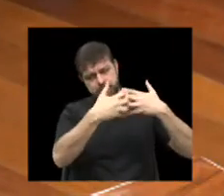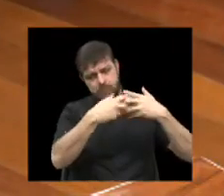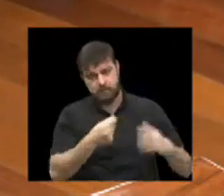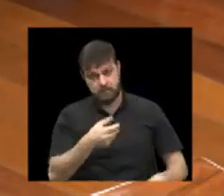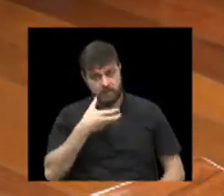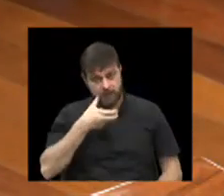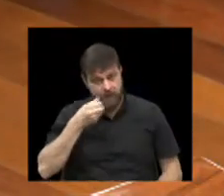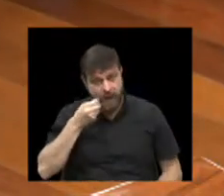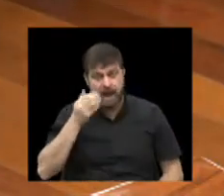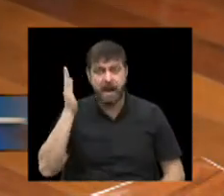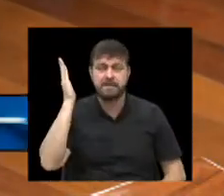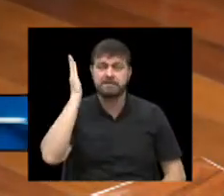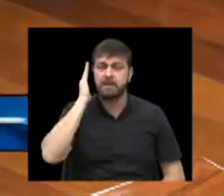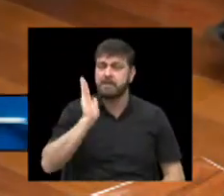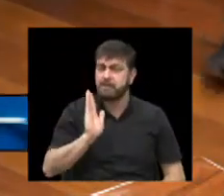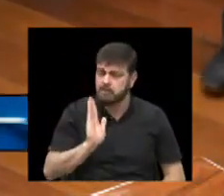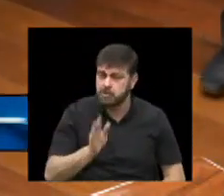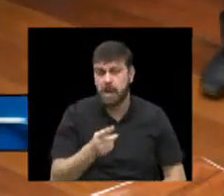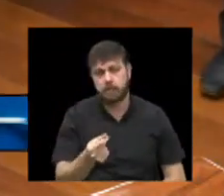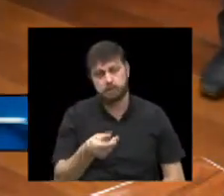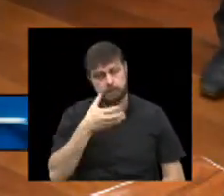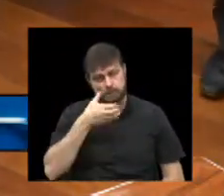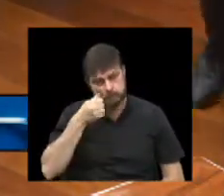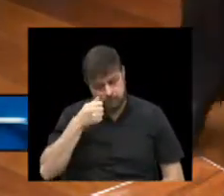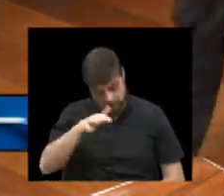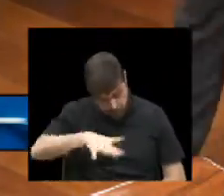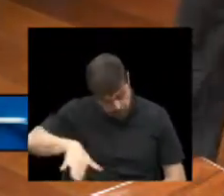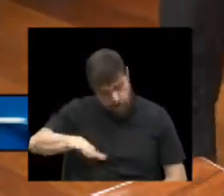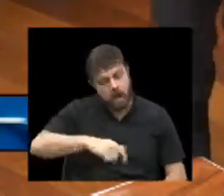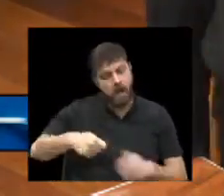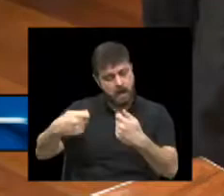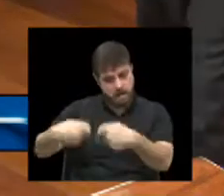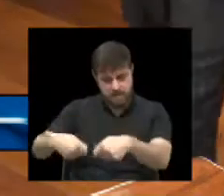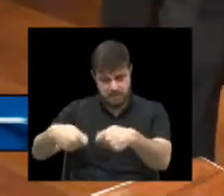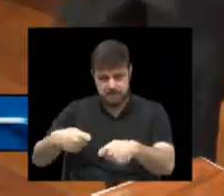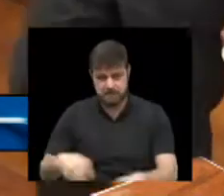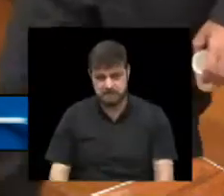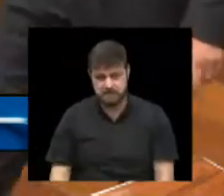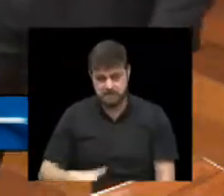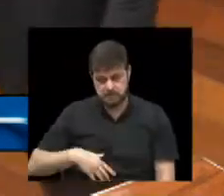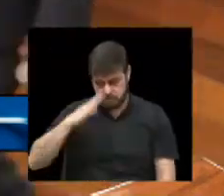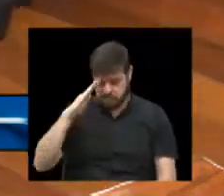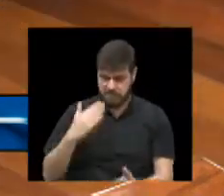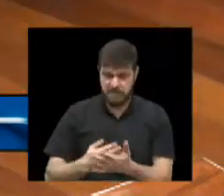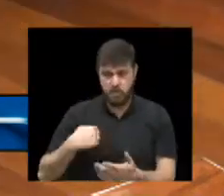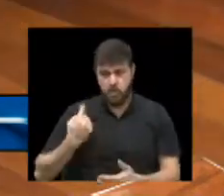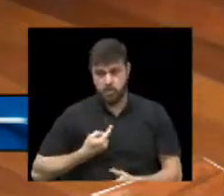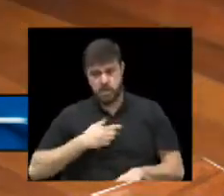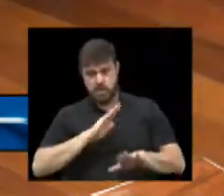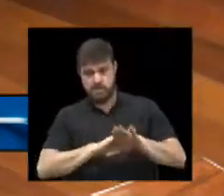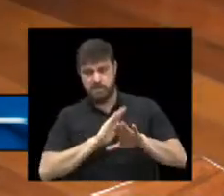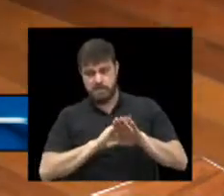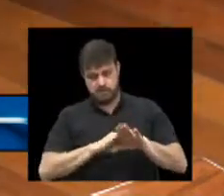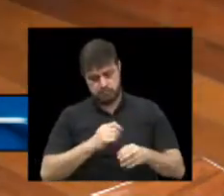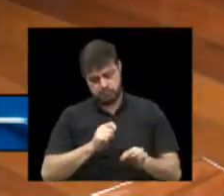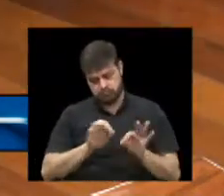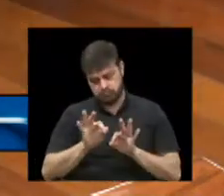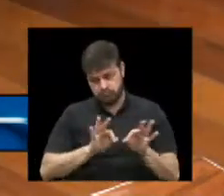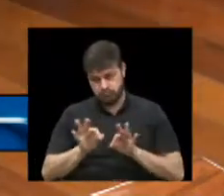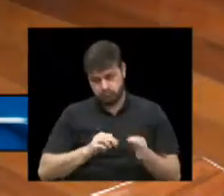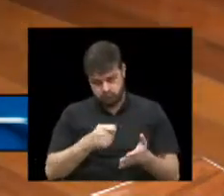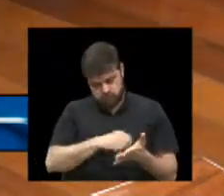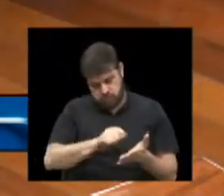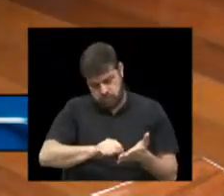já levando em consideração essa diretriz. Eu acho que eu acredito que é a atribuição do Legislativo apresentar essa diretriz. E,